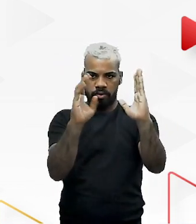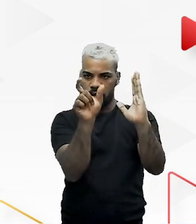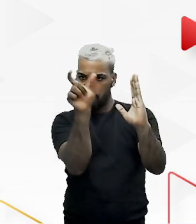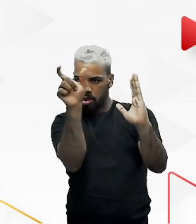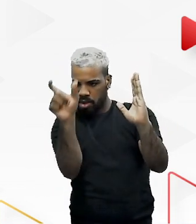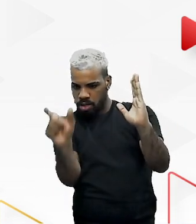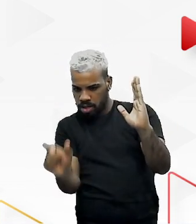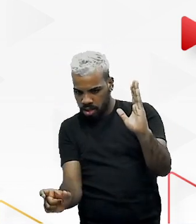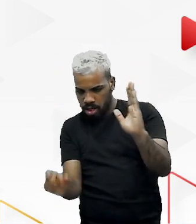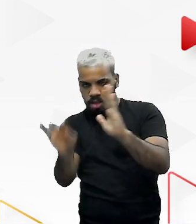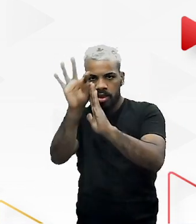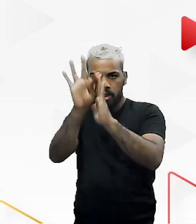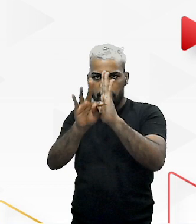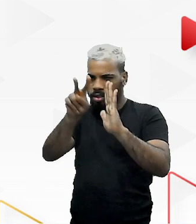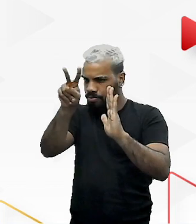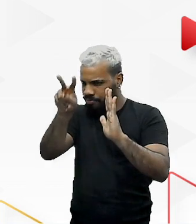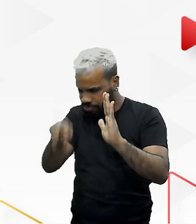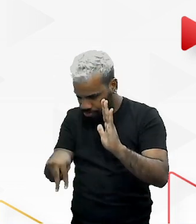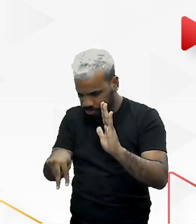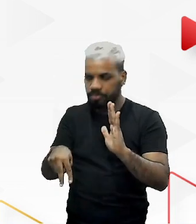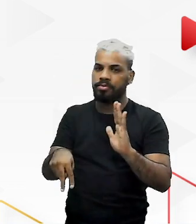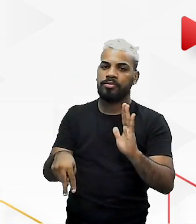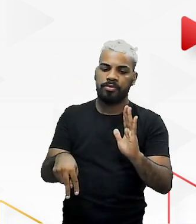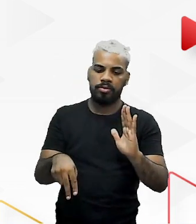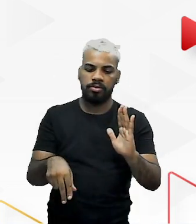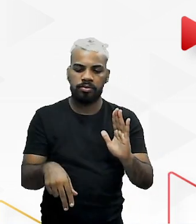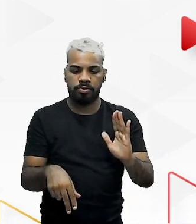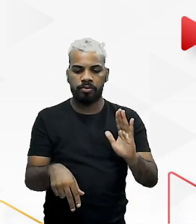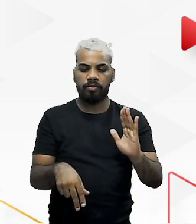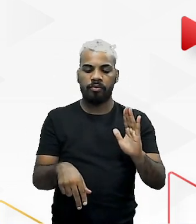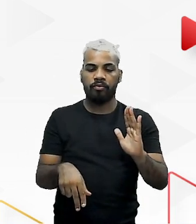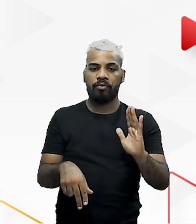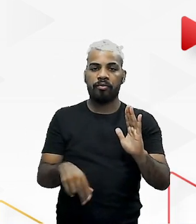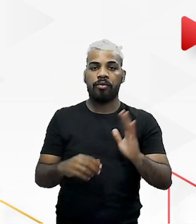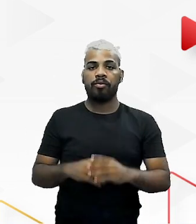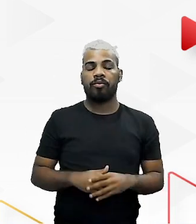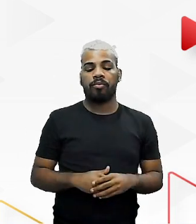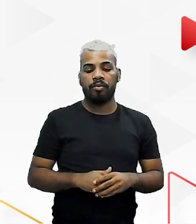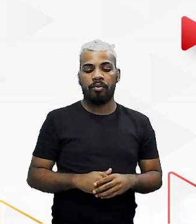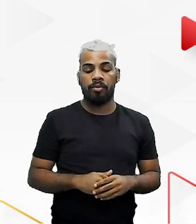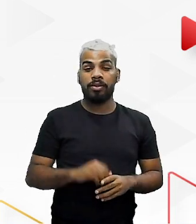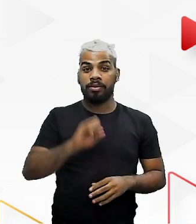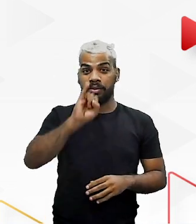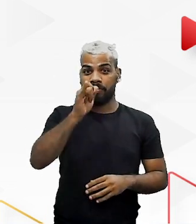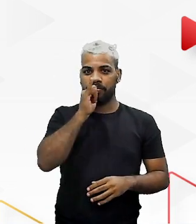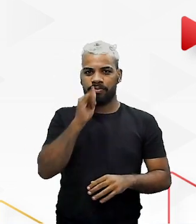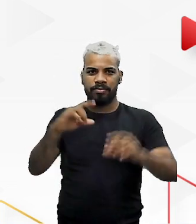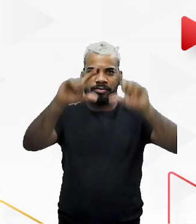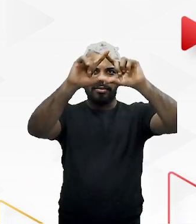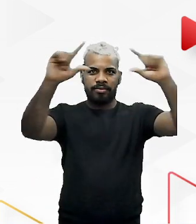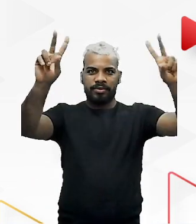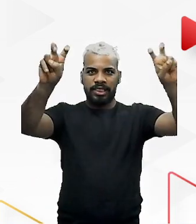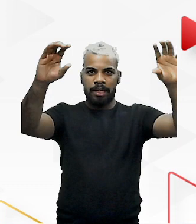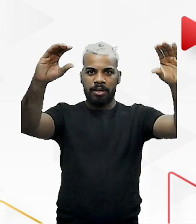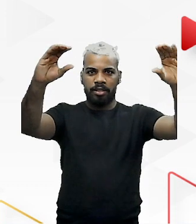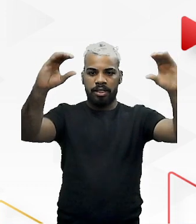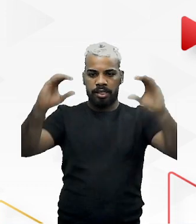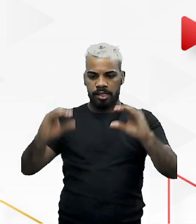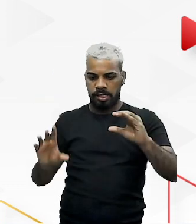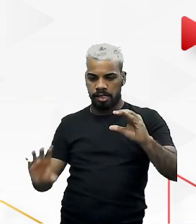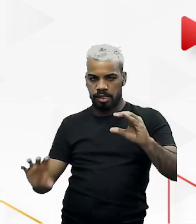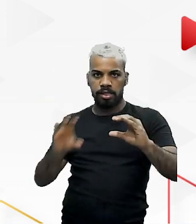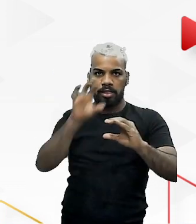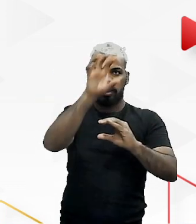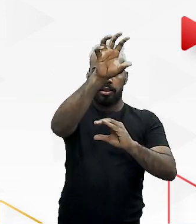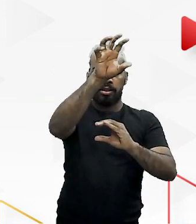se identificasse de cara, né, o corpo do texto fosse colocado logo de primeira, ele não ia ler o resto